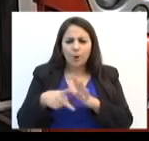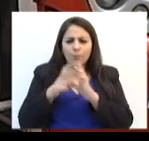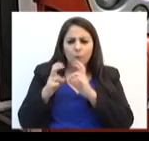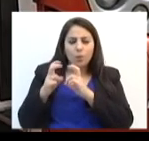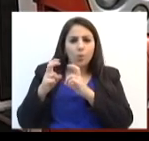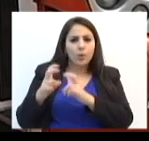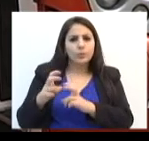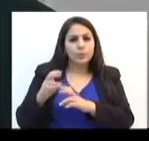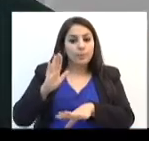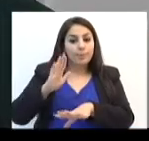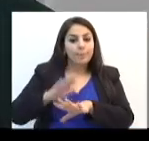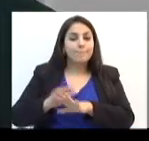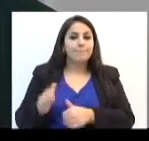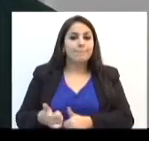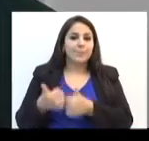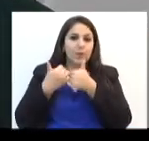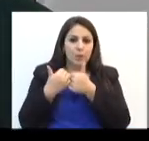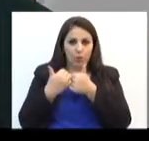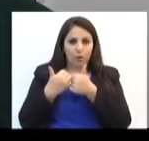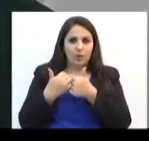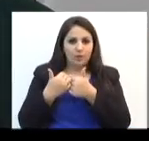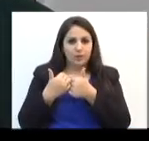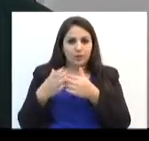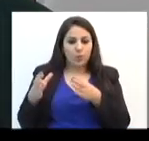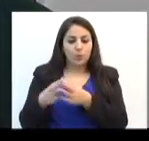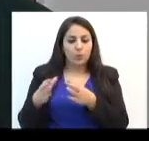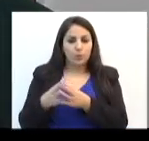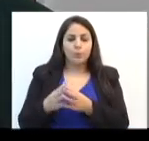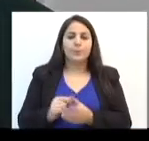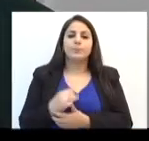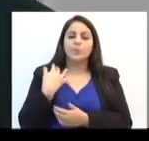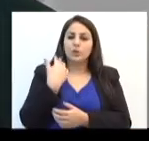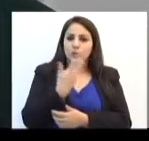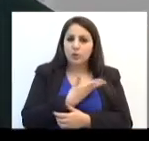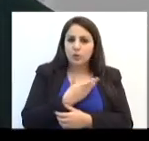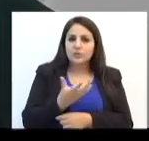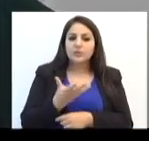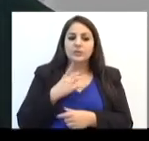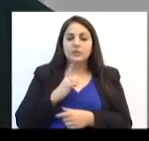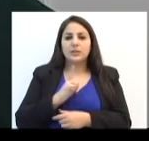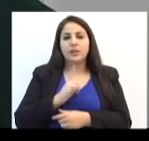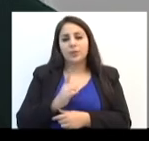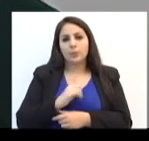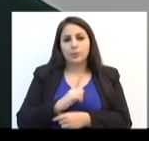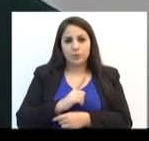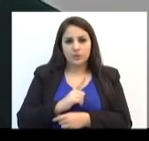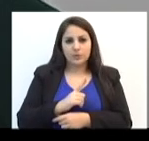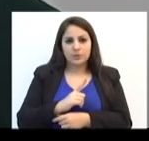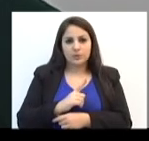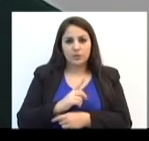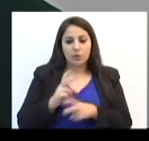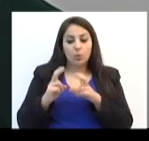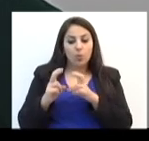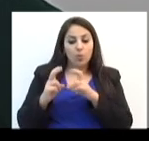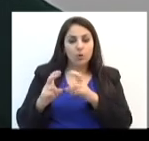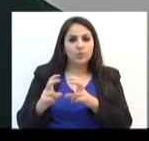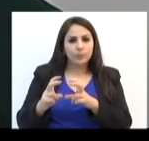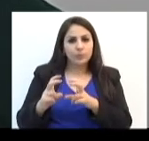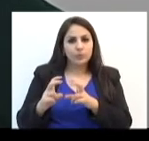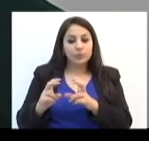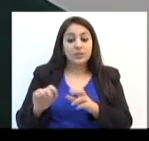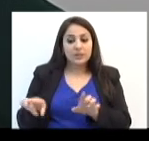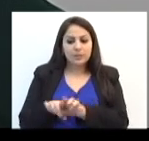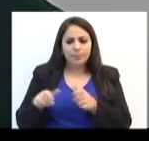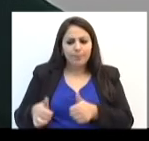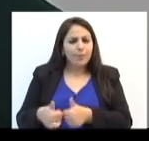à companhia. Nós teremos a manutenção da Codepas no transporte coletivo, porém com condições melhores de